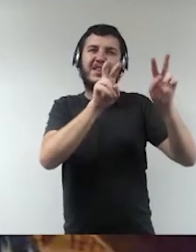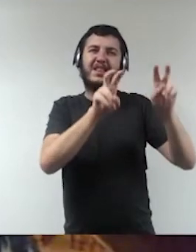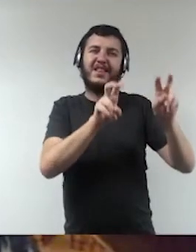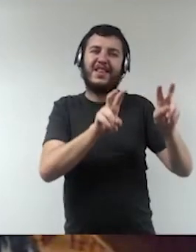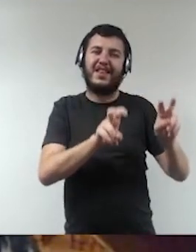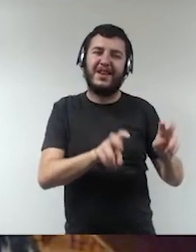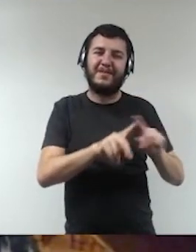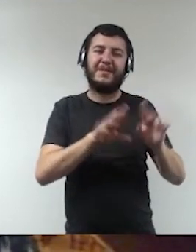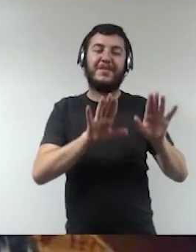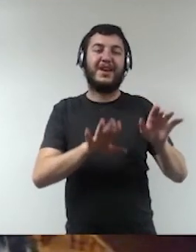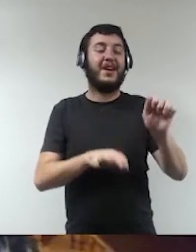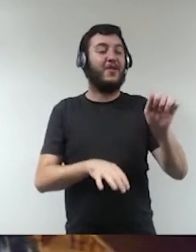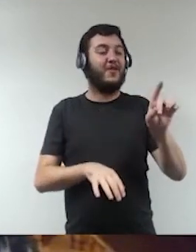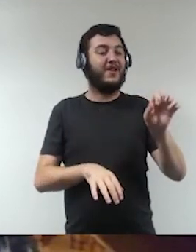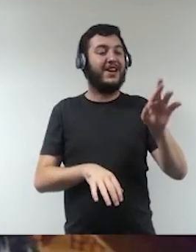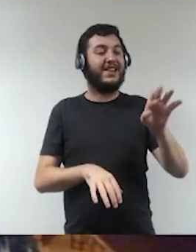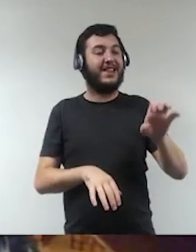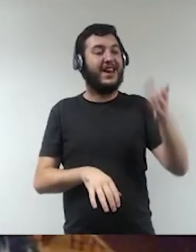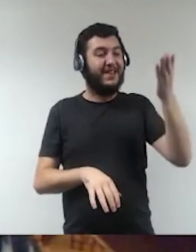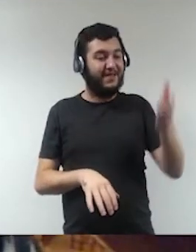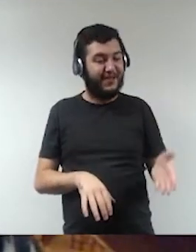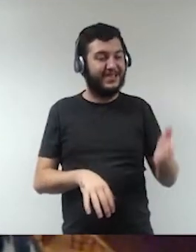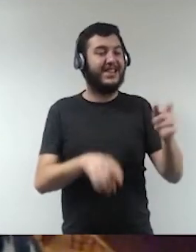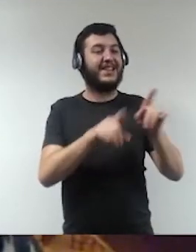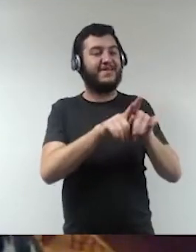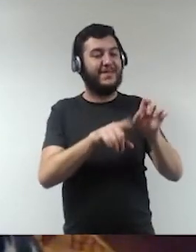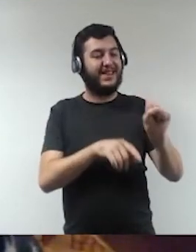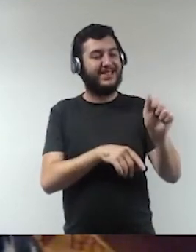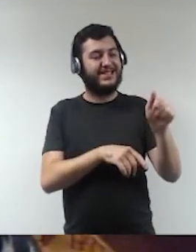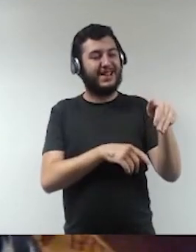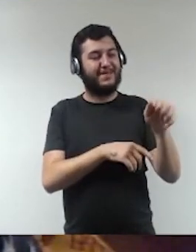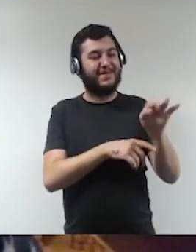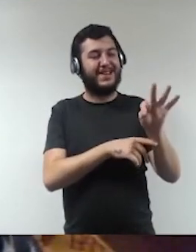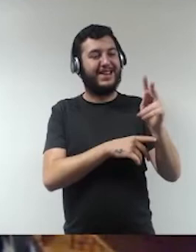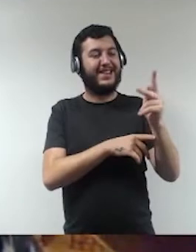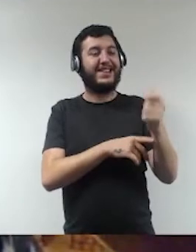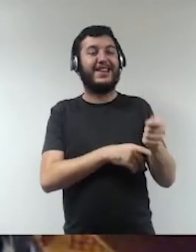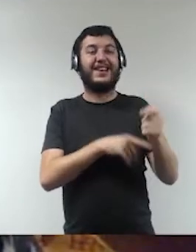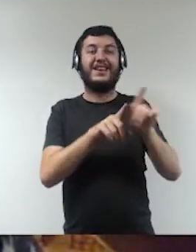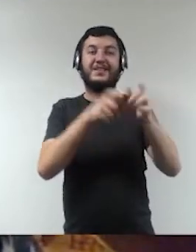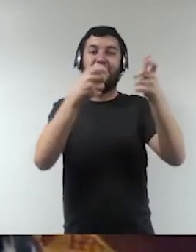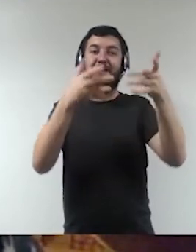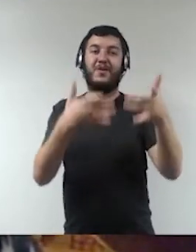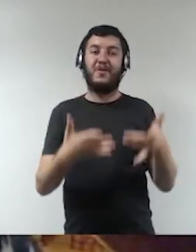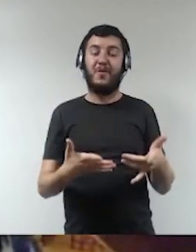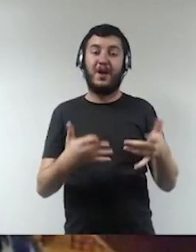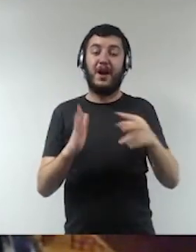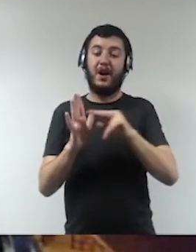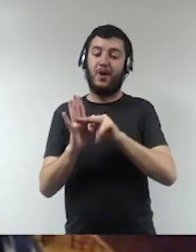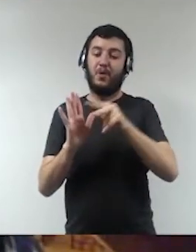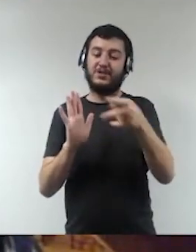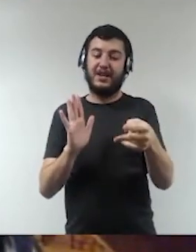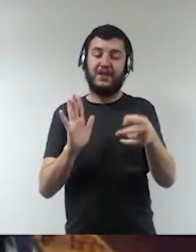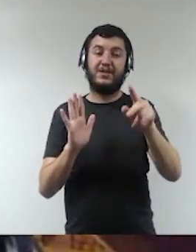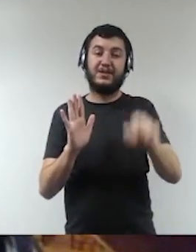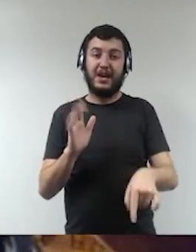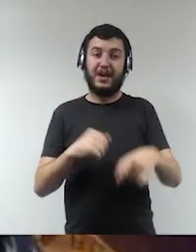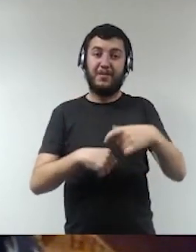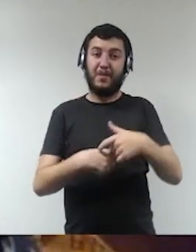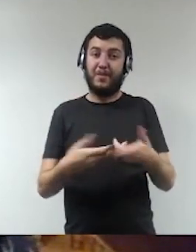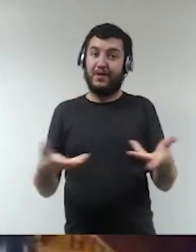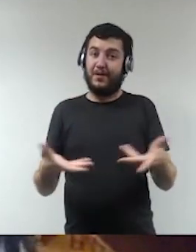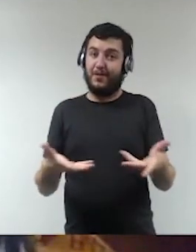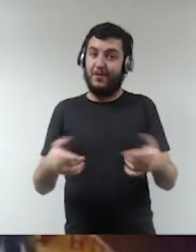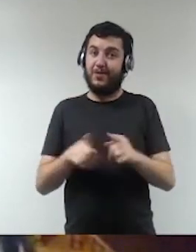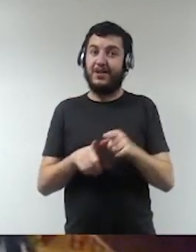e você ilustraram muito bem quando falavam da importância de pensar nas consequências, sobretudo num momento como esse, né? Aqui na